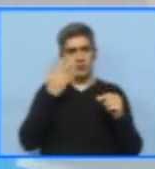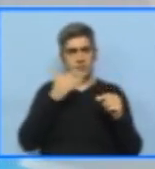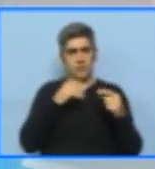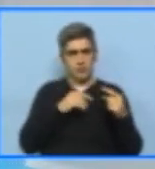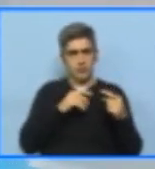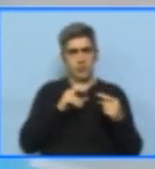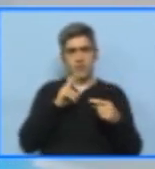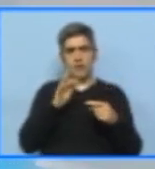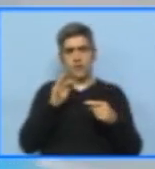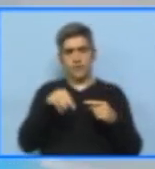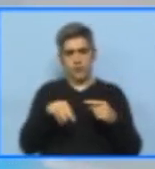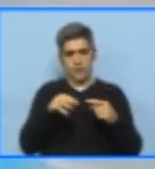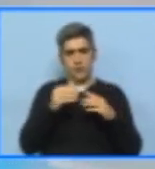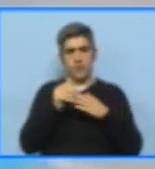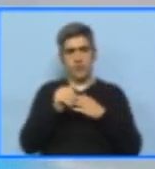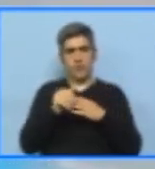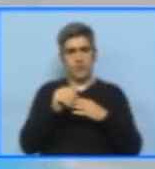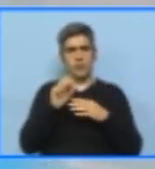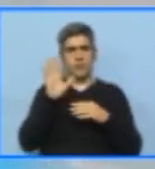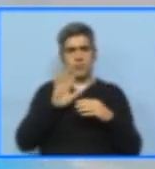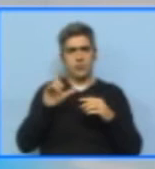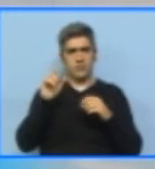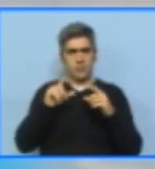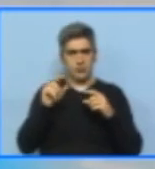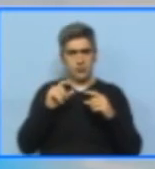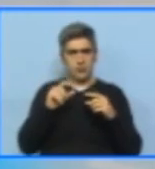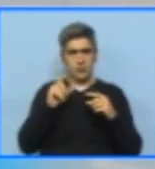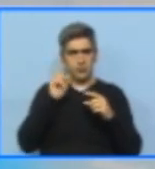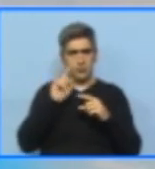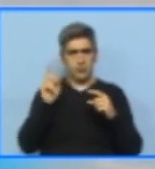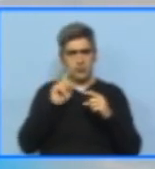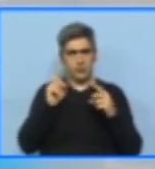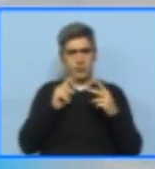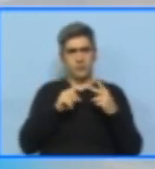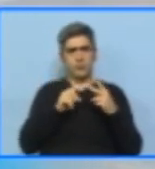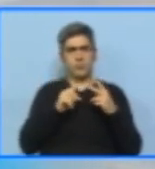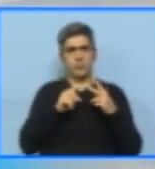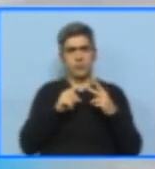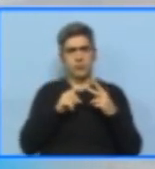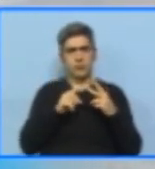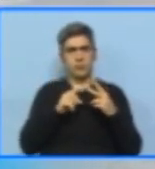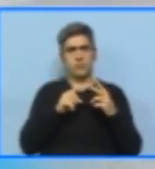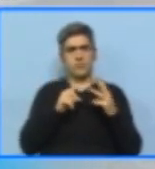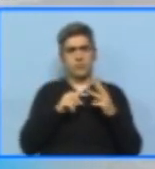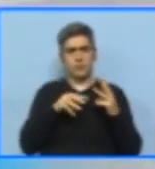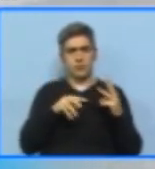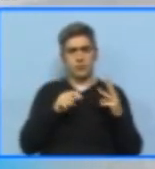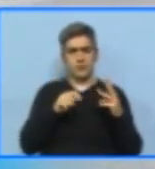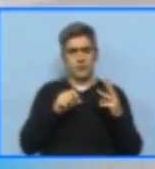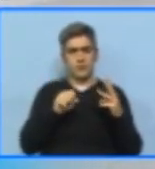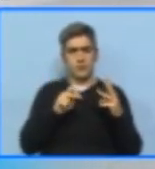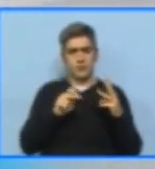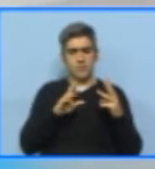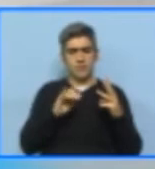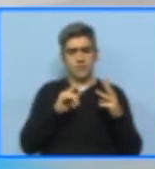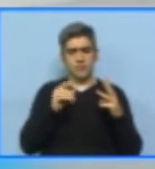a RFM, a líder nacional de audiências na área da música, de rádios musicais, a Mega Hits, destinada aos